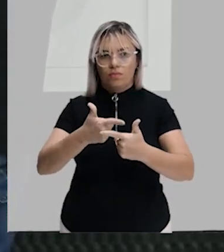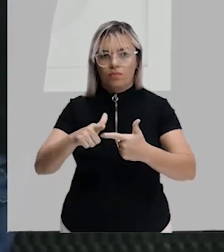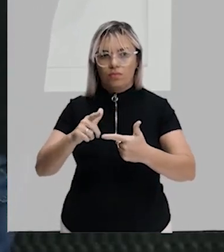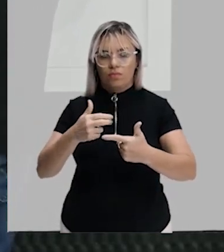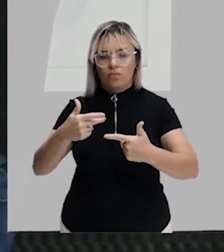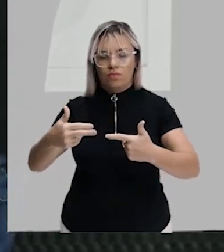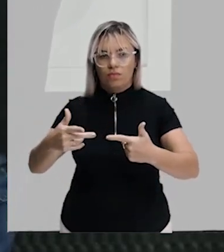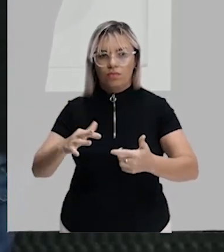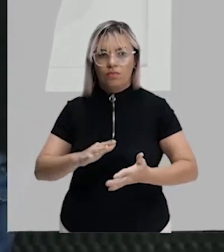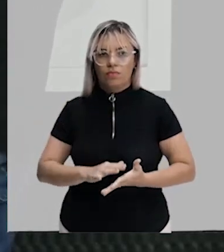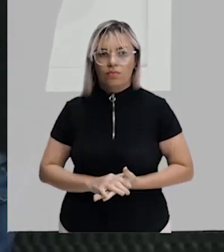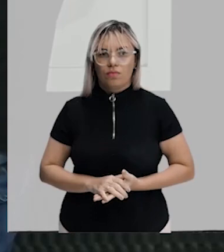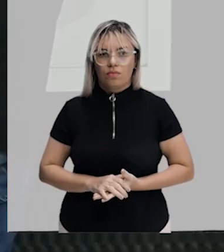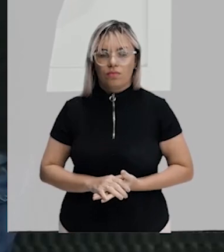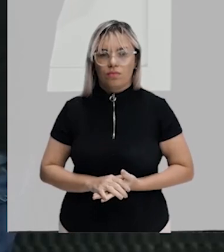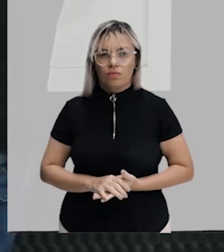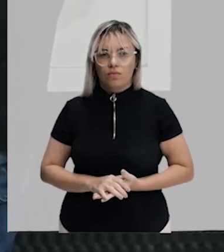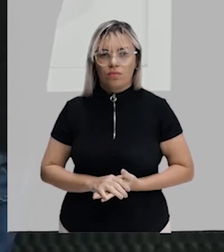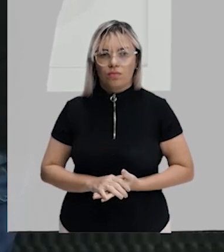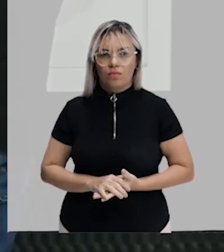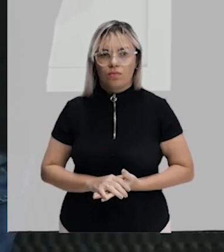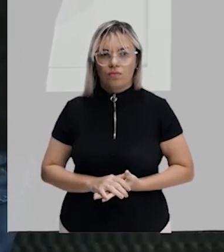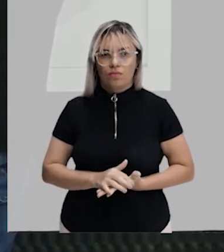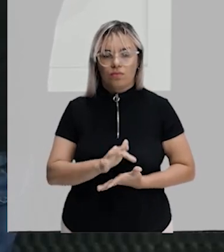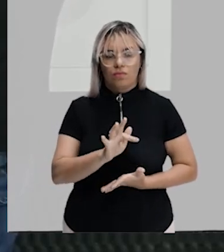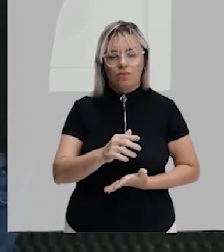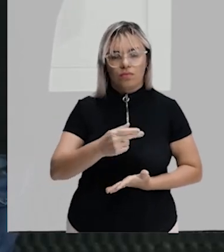que esse fator aqui, ó, é de